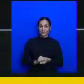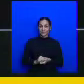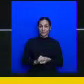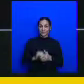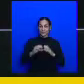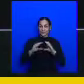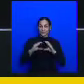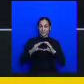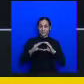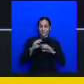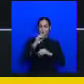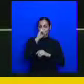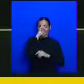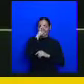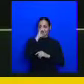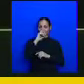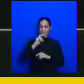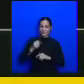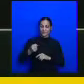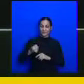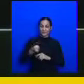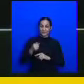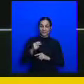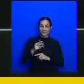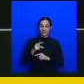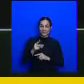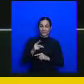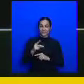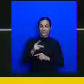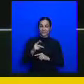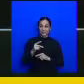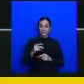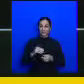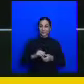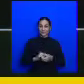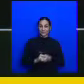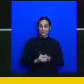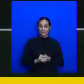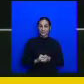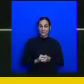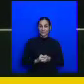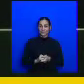Bola amarela número 12. Amarela 12.